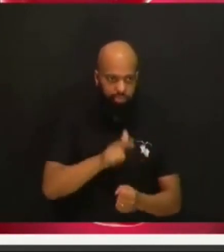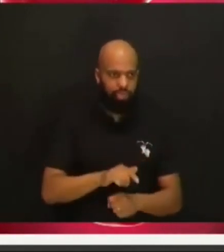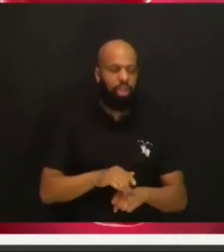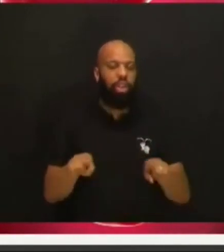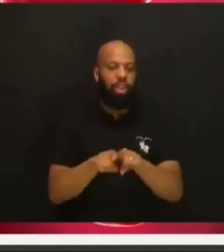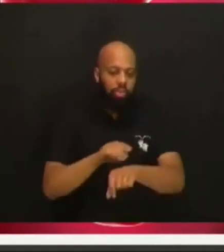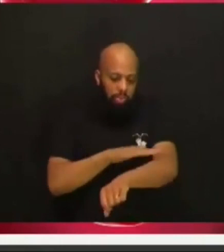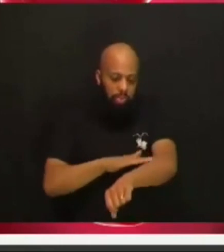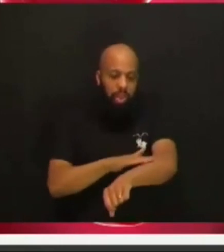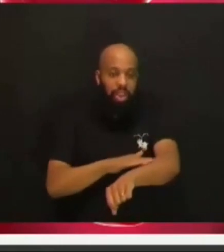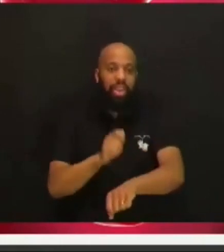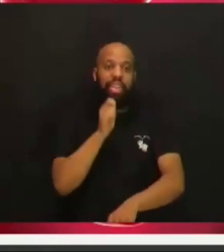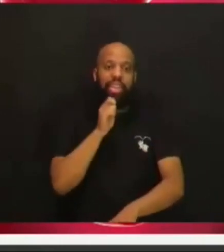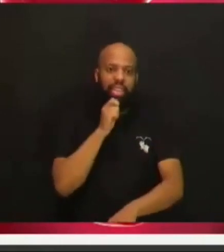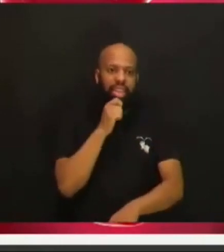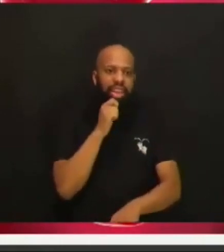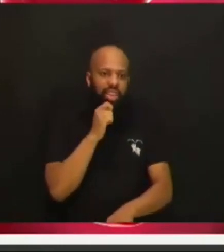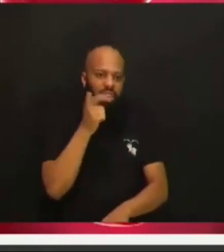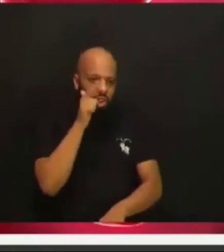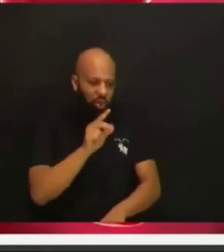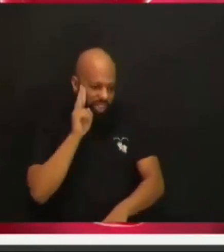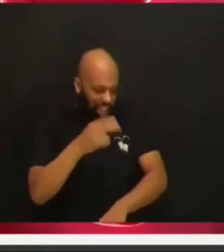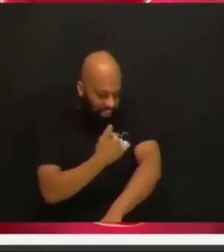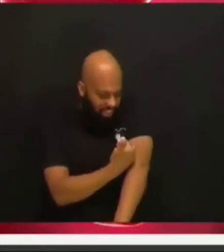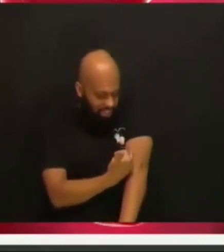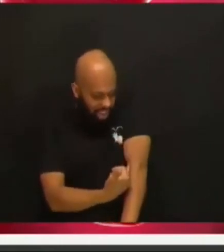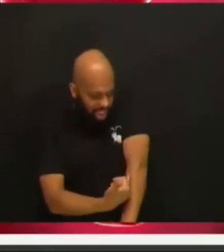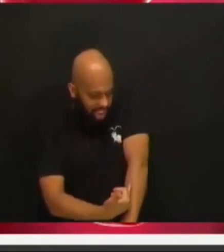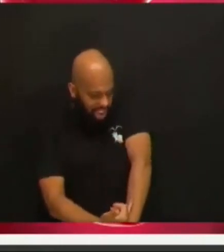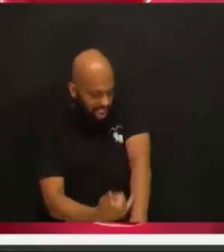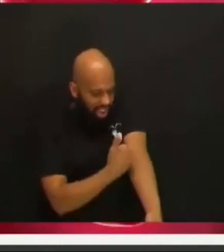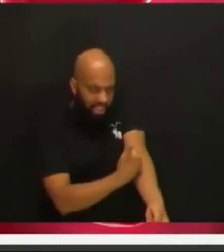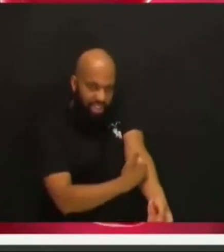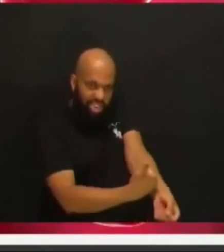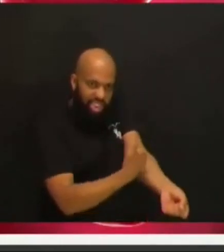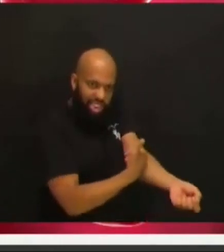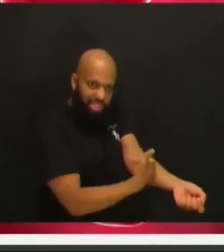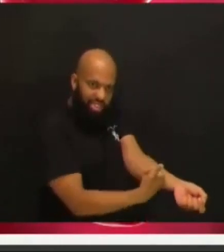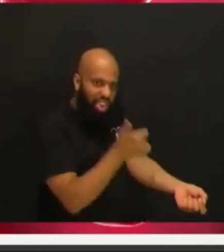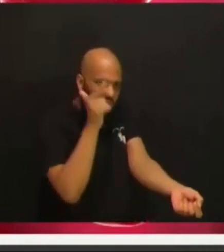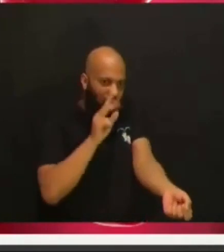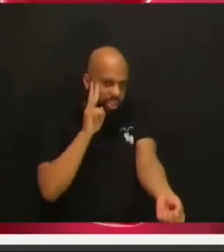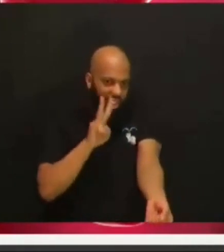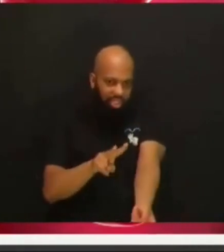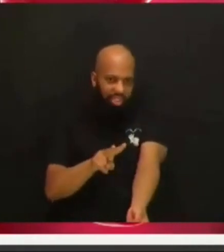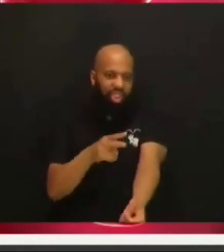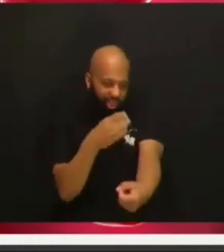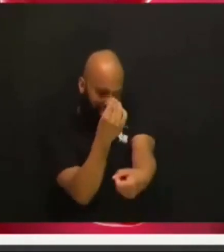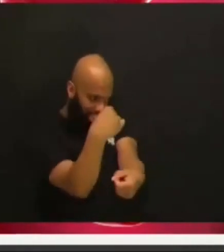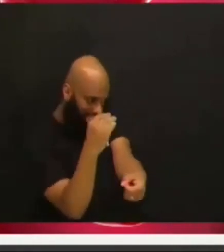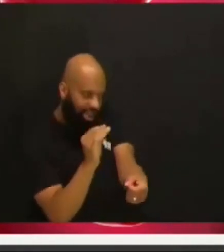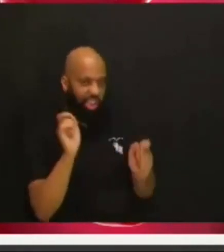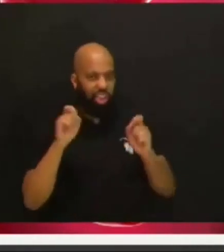pele ainda é translúcida, a gente consegue ver veias, né, os capilares sanguíneos por essa pele. E